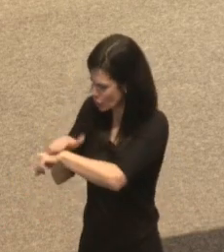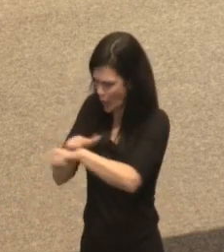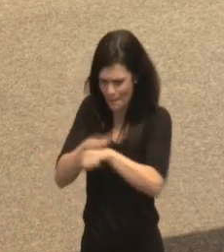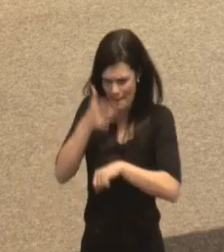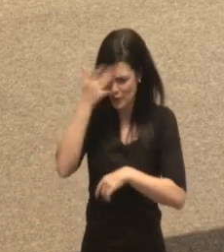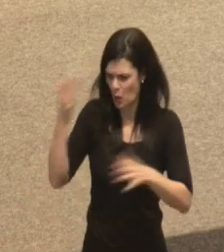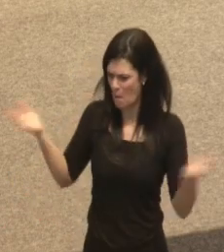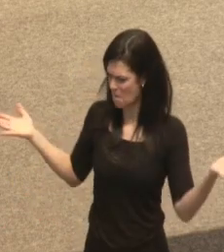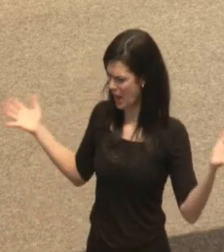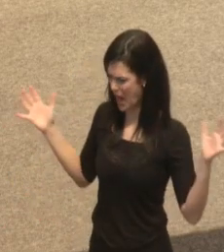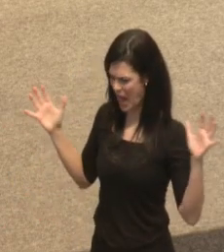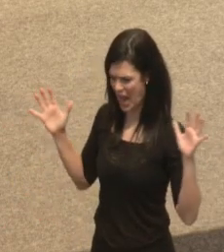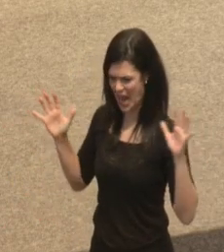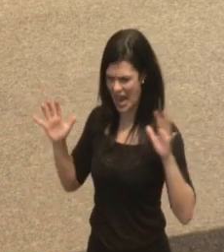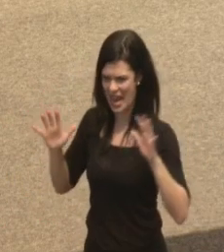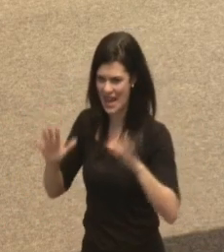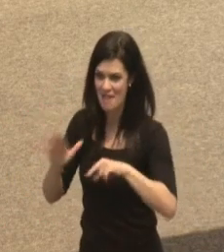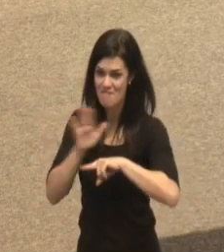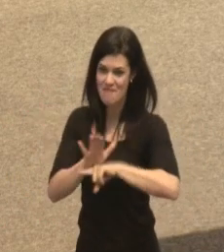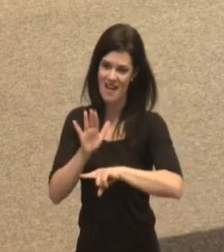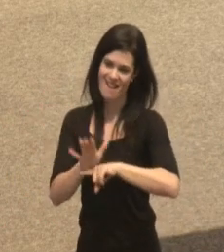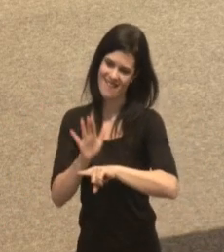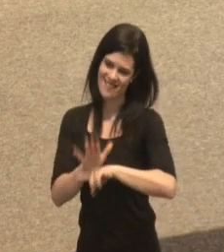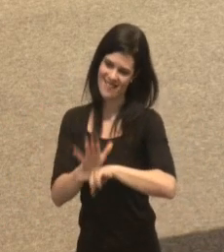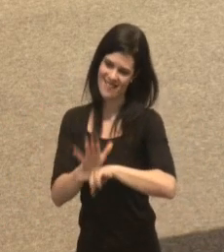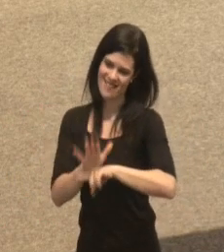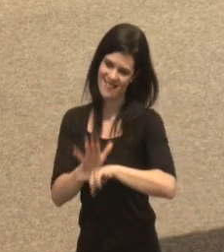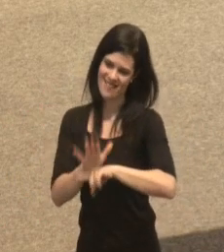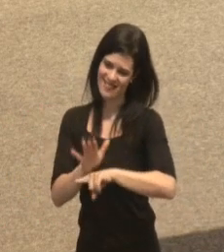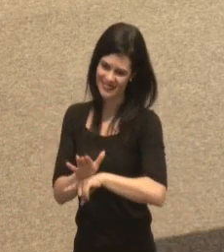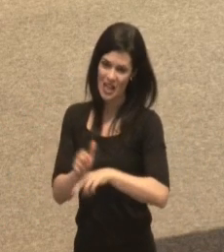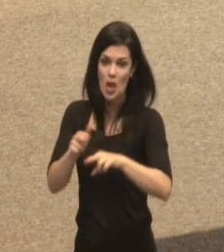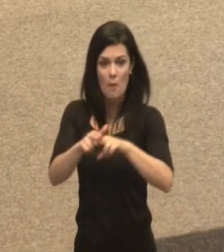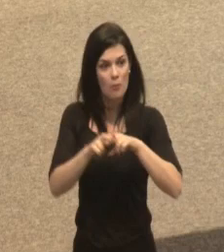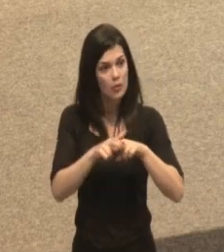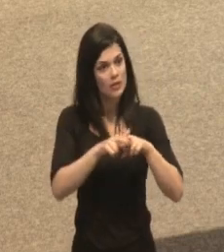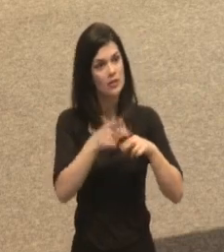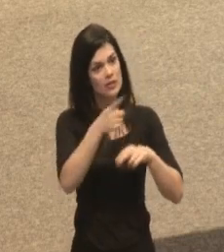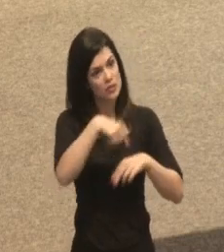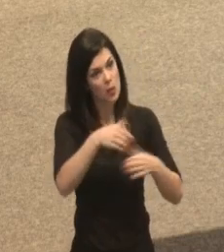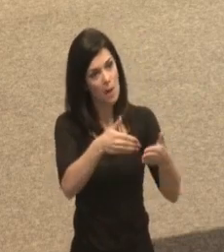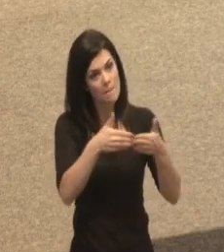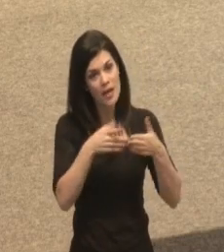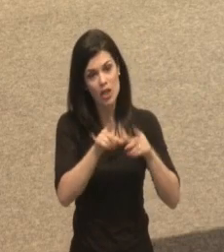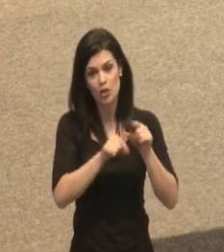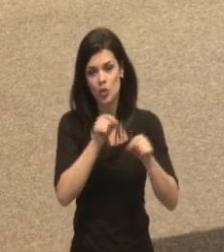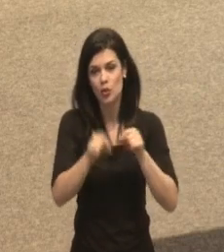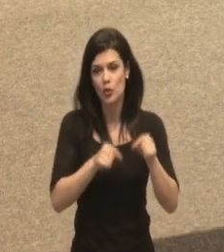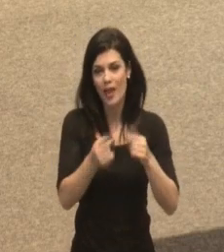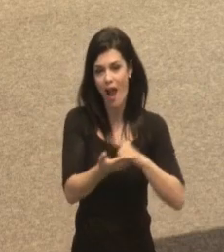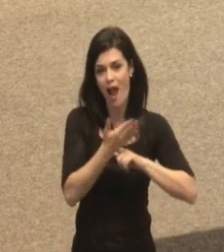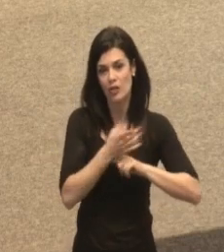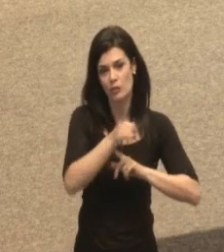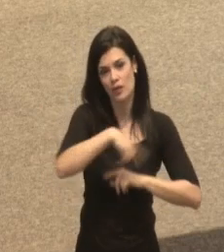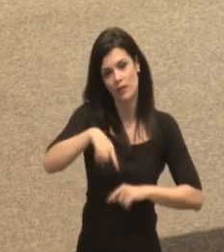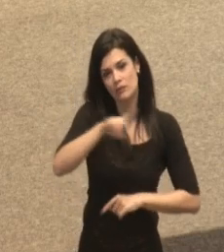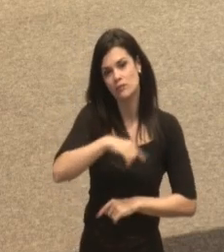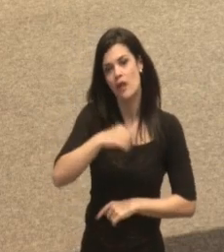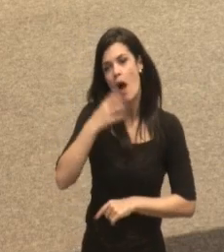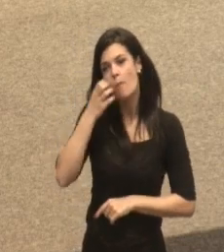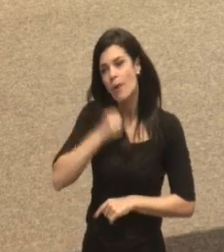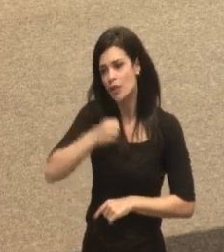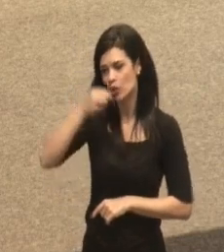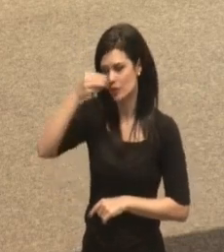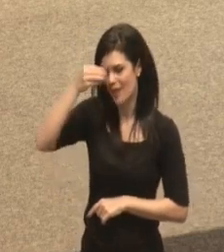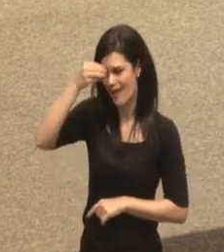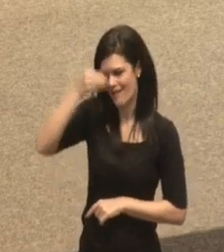adoção missionária. E algumas pessoas, eu ligo para algumas pessoas e peço, meu irmão, invista nisso aqui, você quer oportunidade para investir nisso?